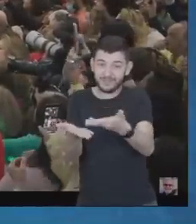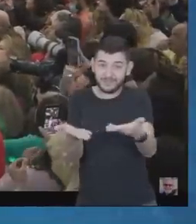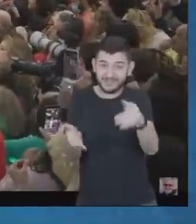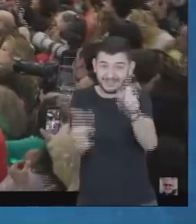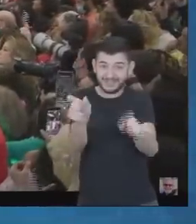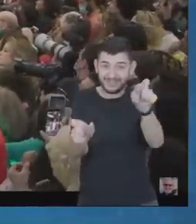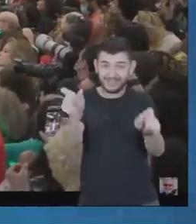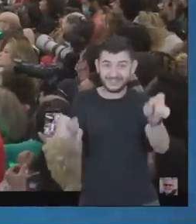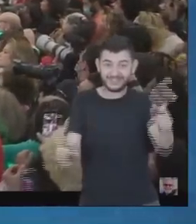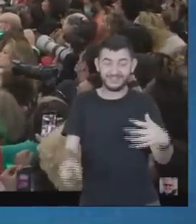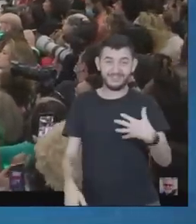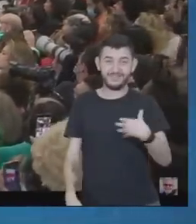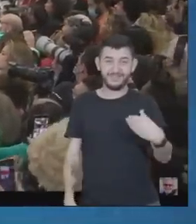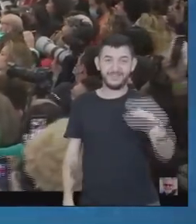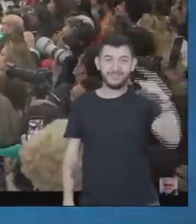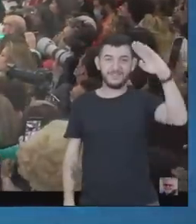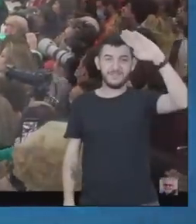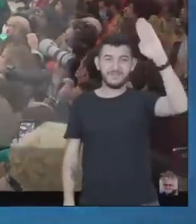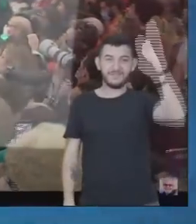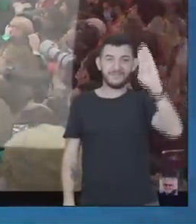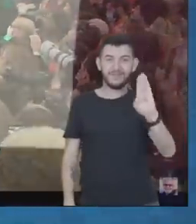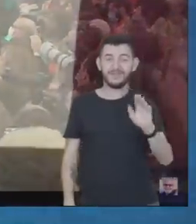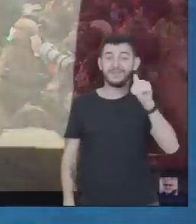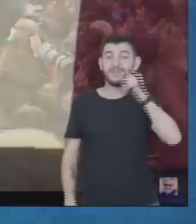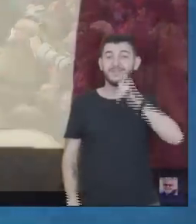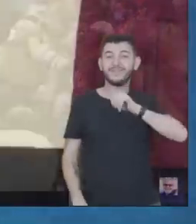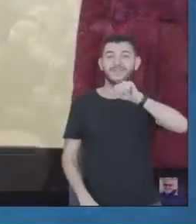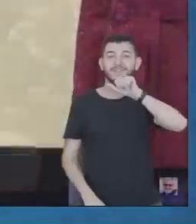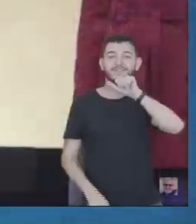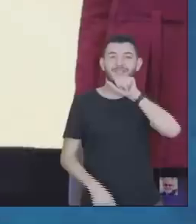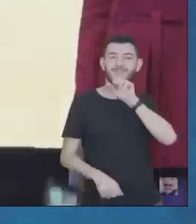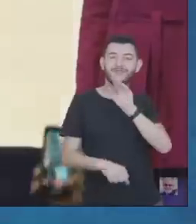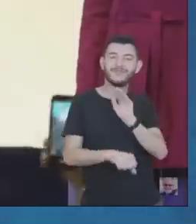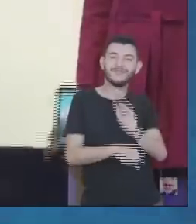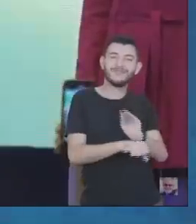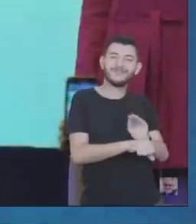mãe gentil, pátria amada, Brasil.